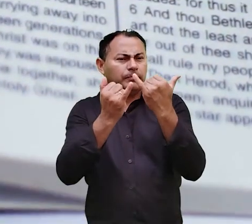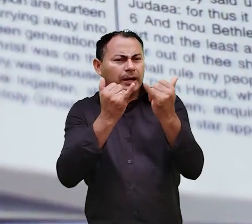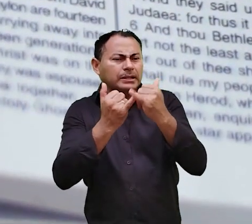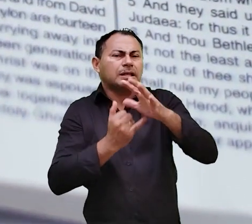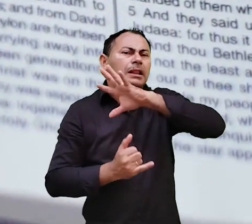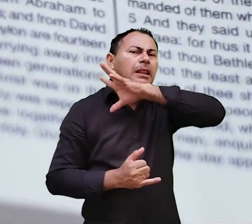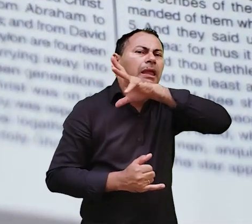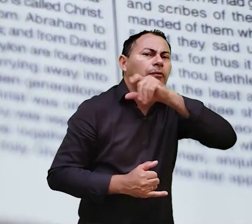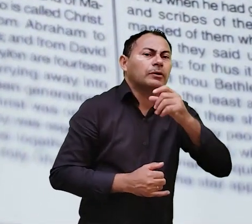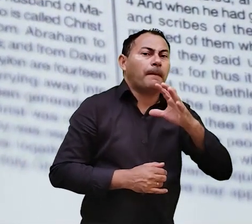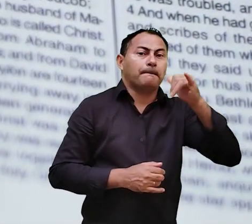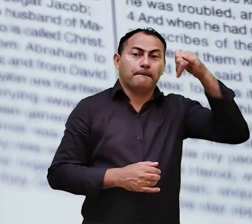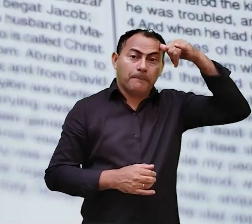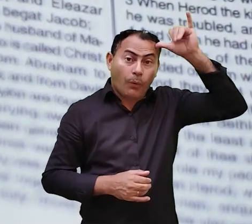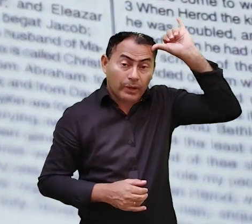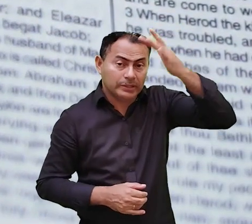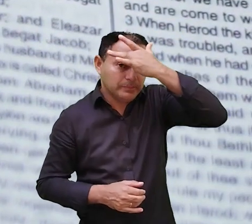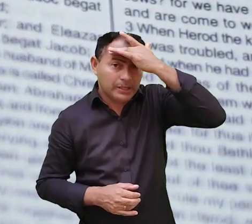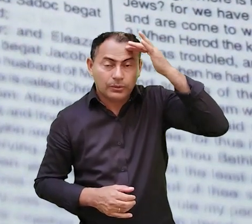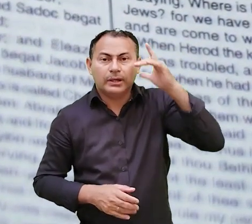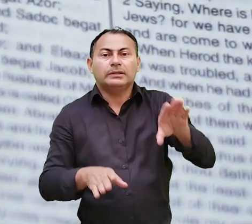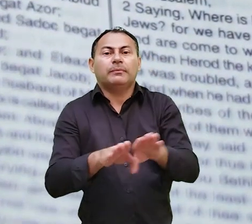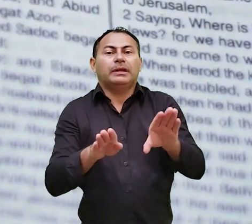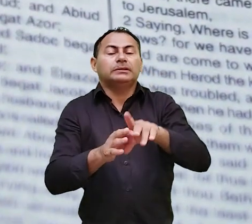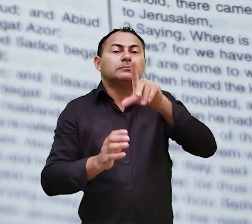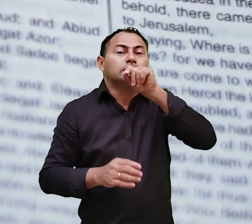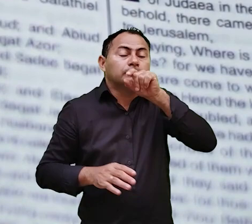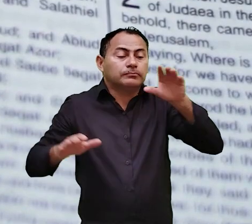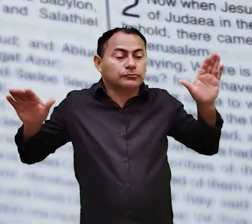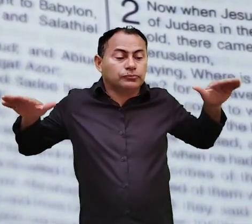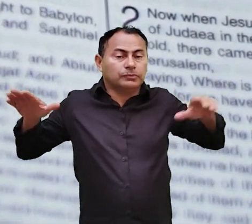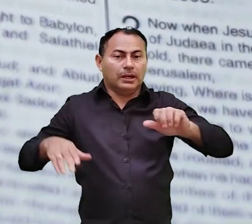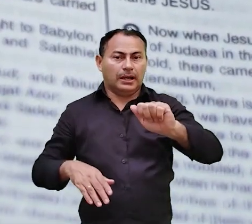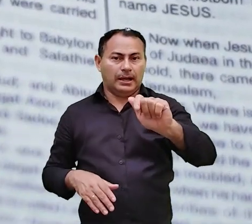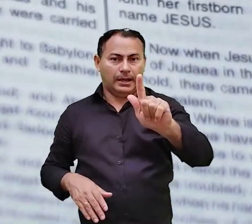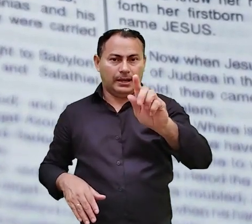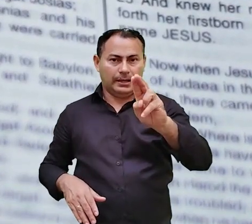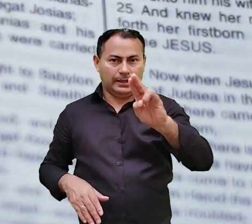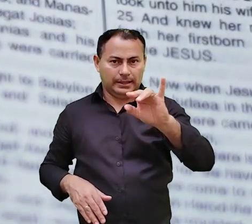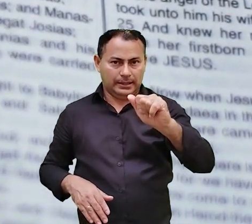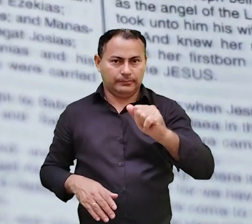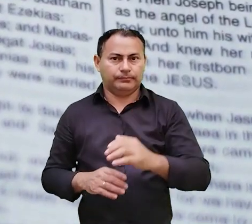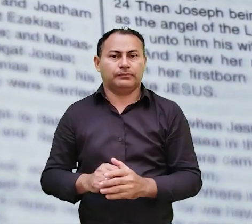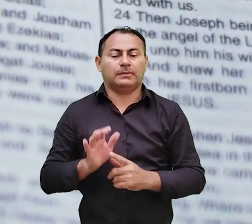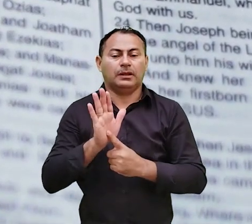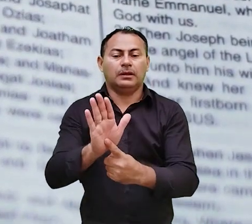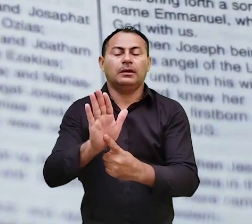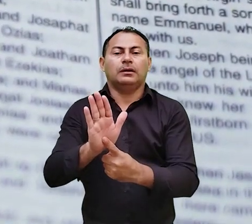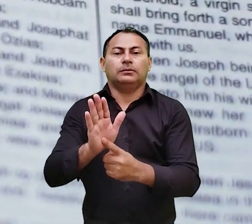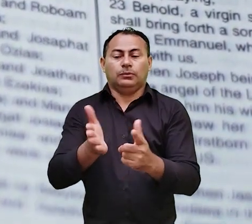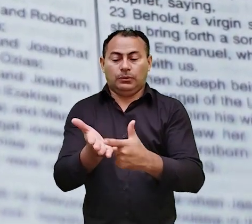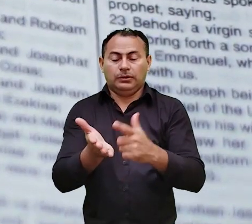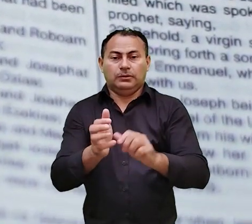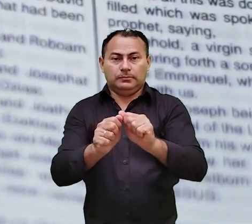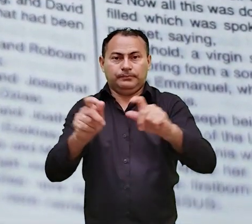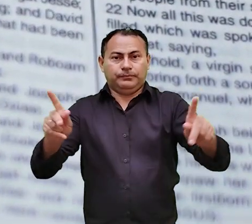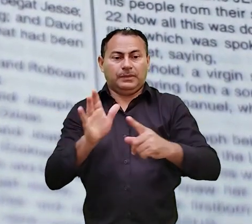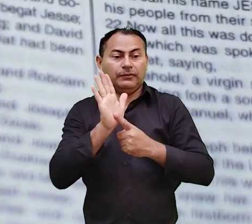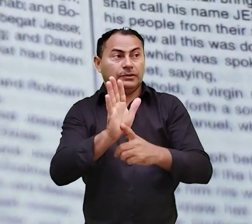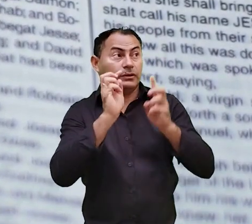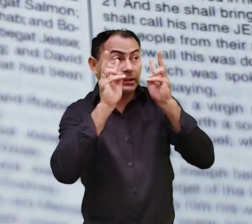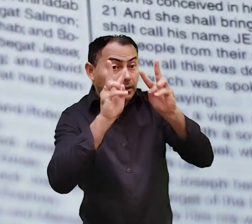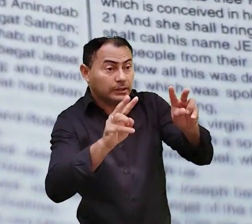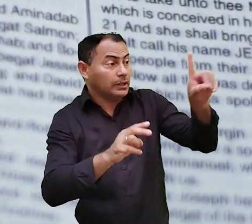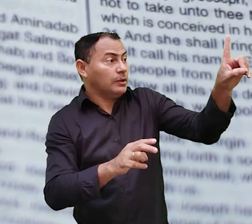criaturas com aparência de leão, de boi, de homem e de águia. Essa visão que se repete no livro de Apocalipse